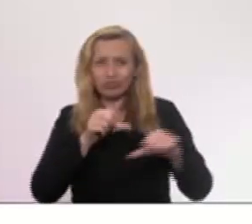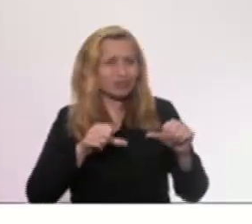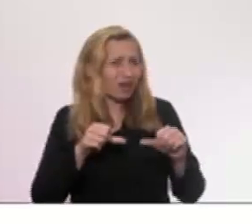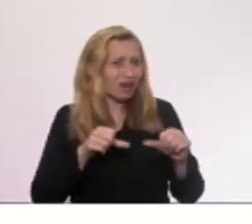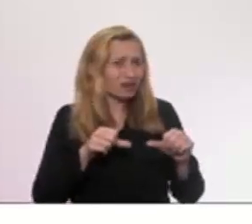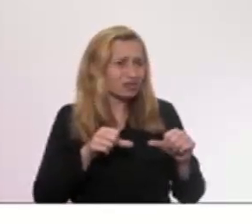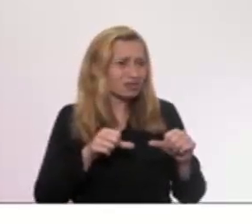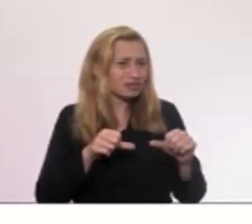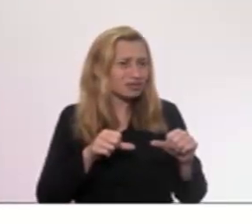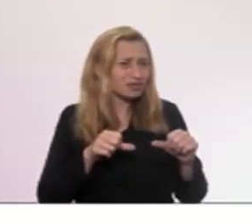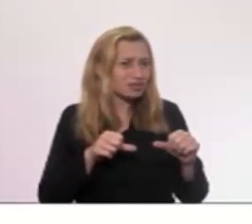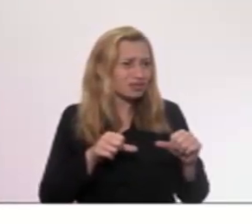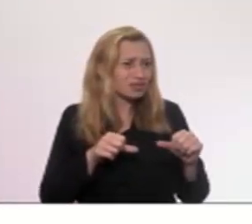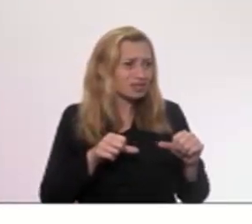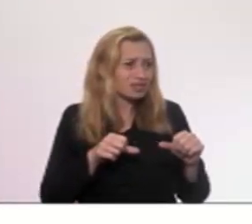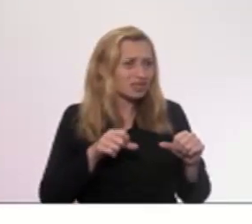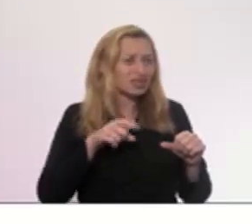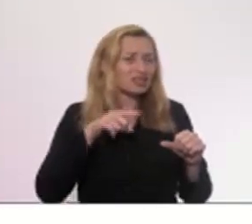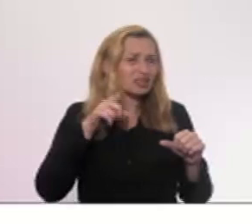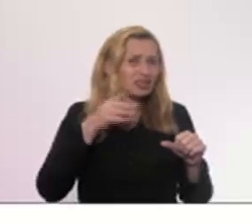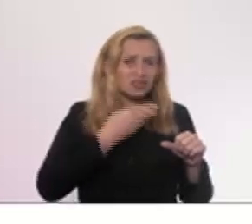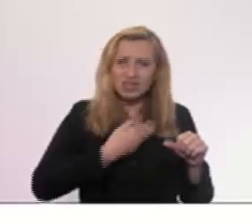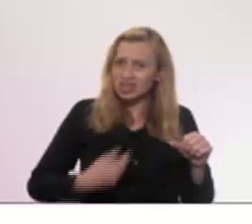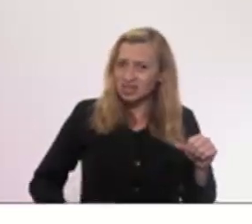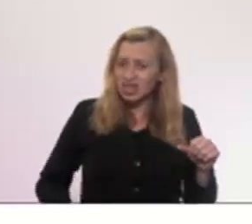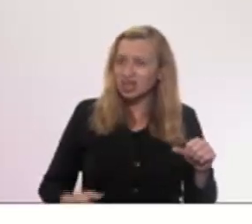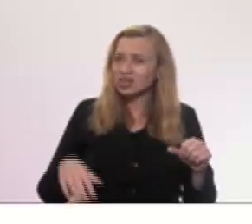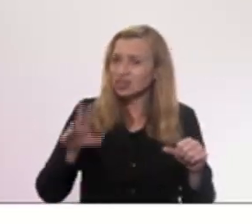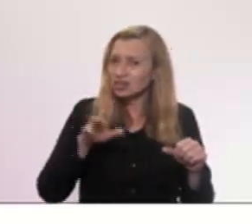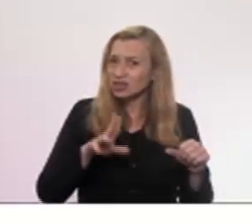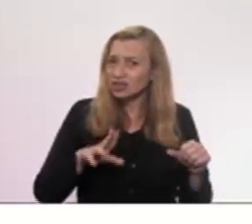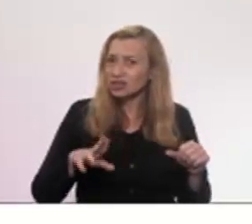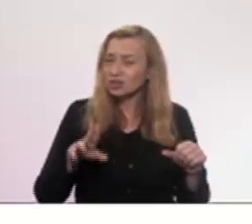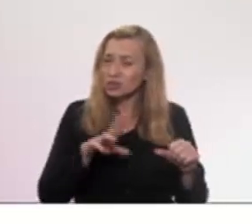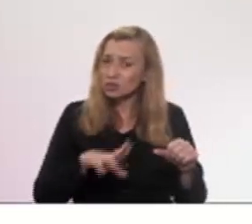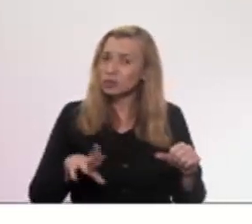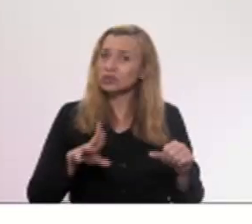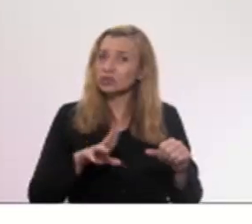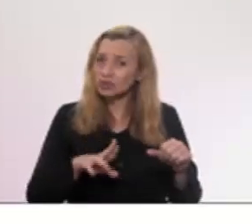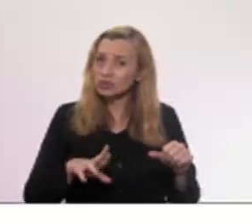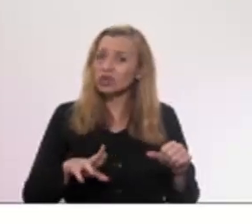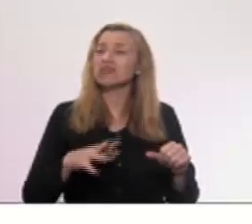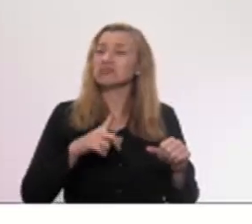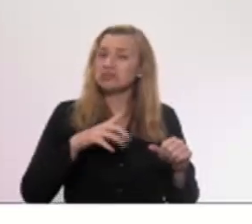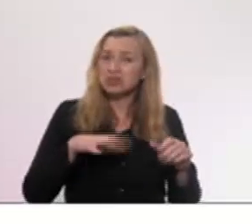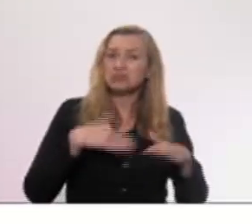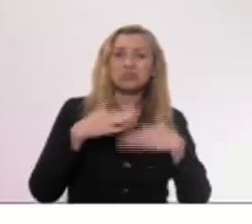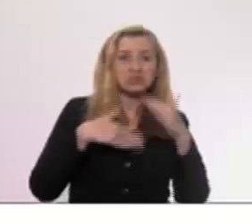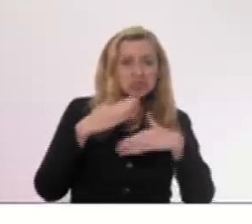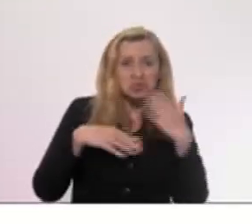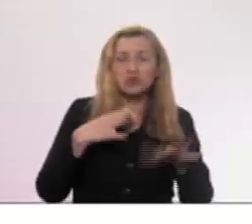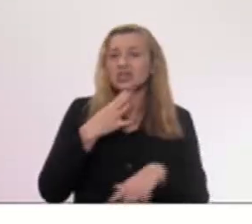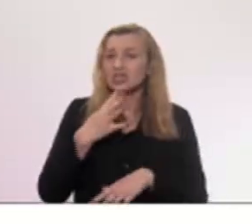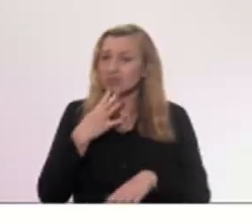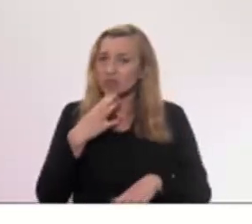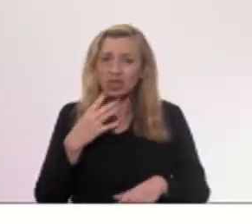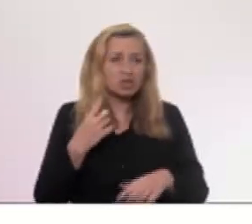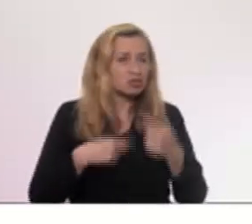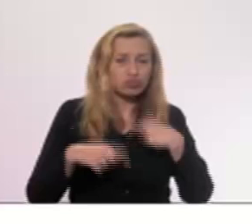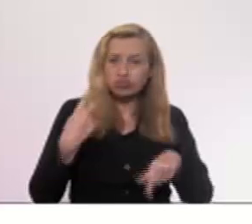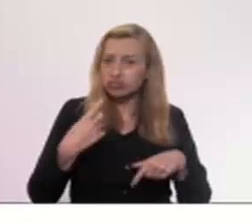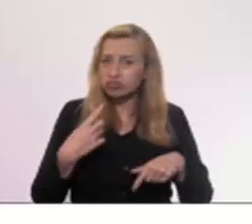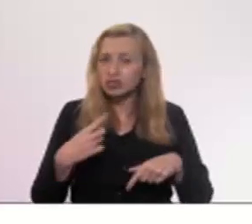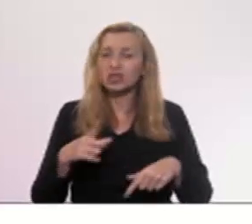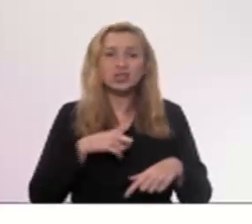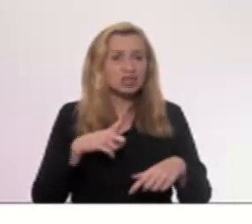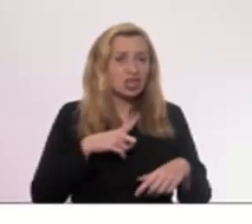que exclusivamente nas universidades públicas, com algumas exceções, que se produz conhecimento, se produz inovação, temos programa de